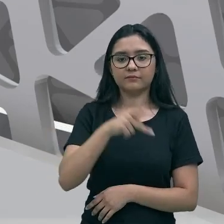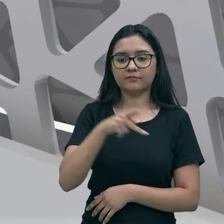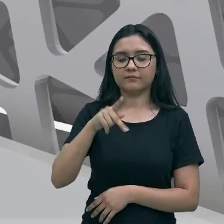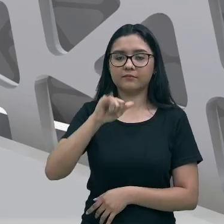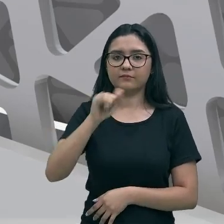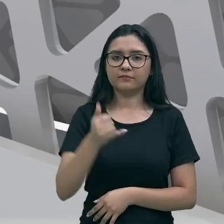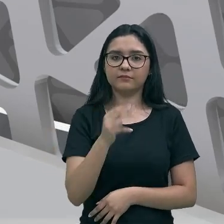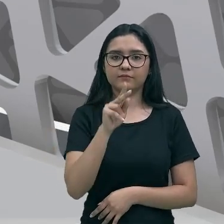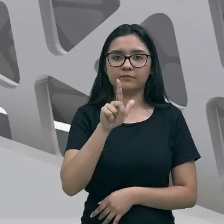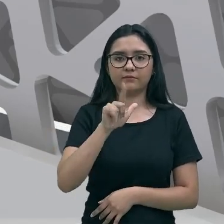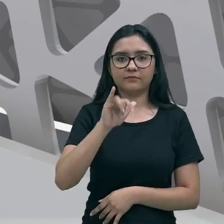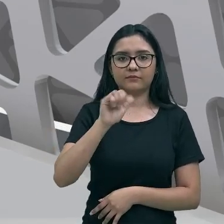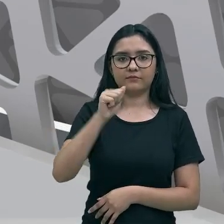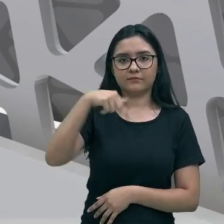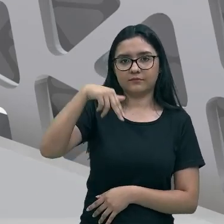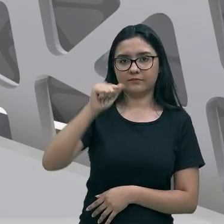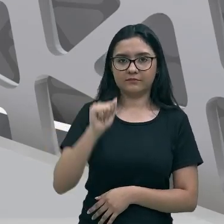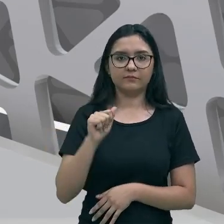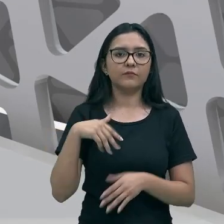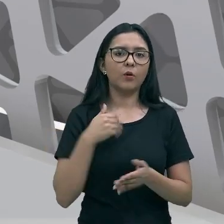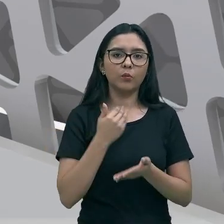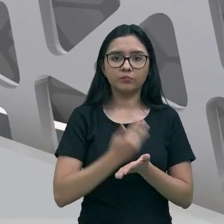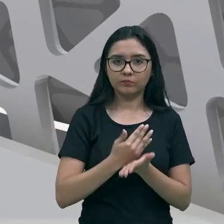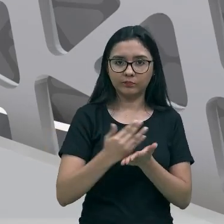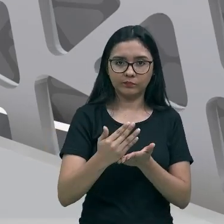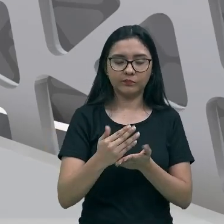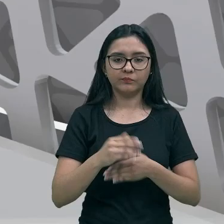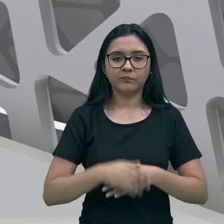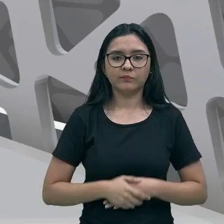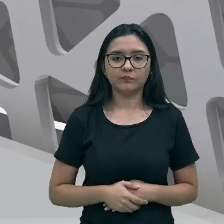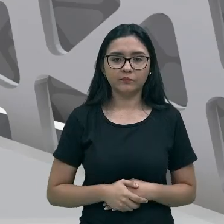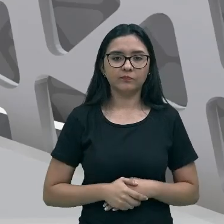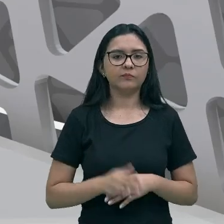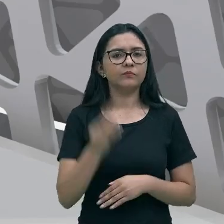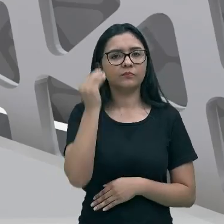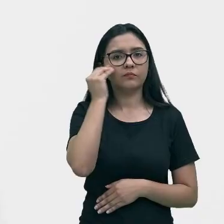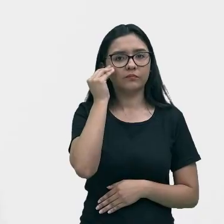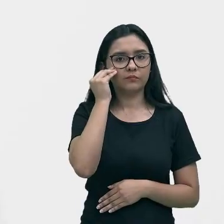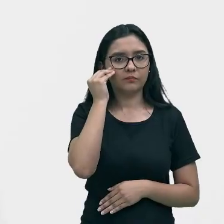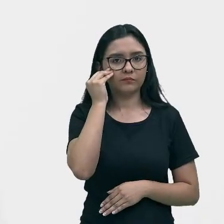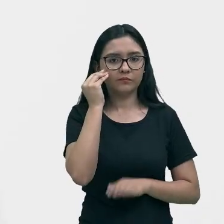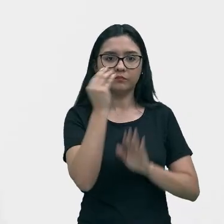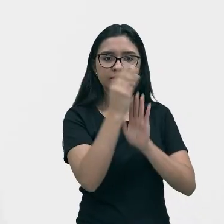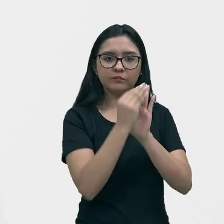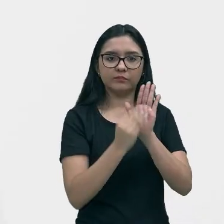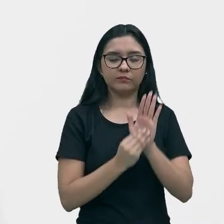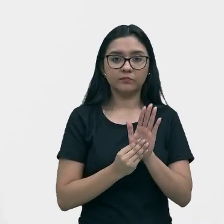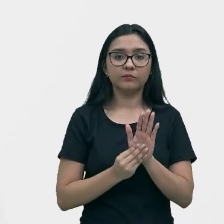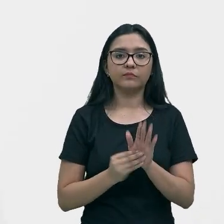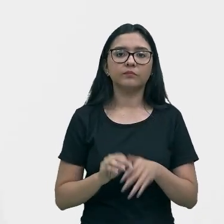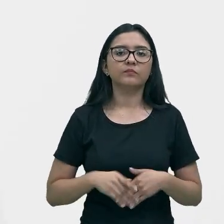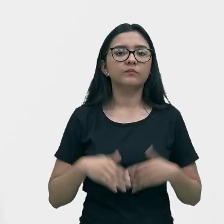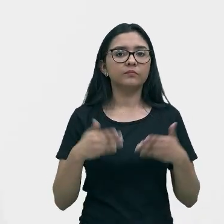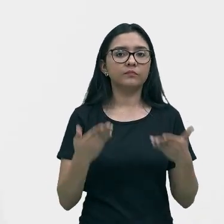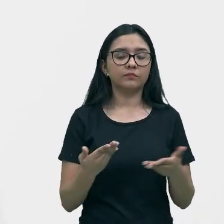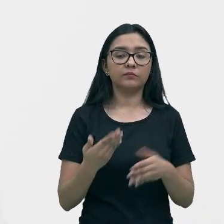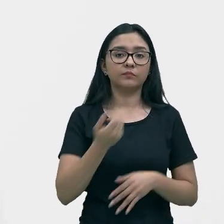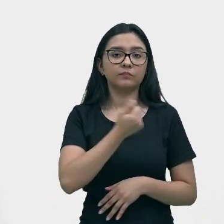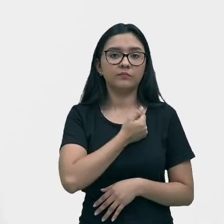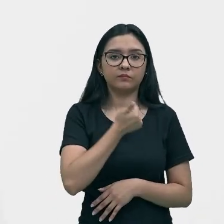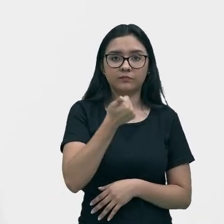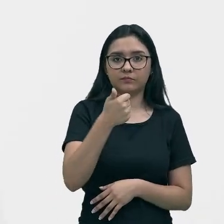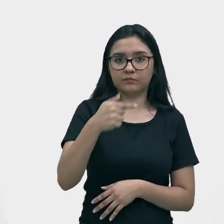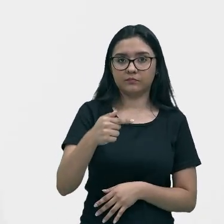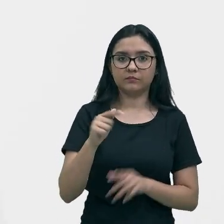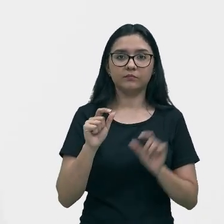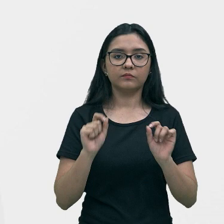estarei acompanhando vocês ao longo da nossa aula. Vamos verificar o que teremos para a aula de hoje. Hoje é a nossa aula número 17, temos